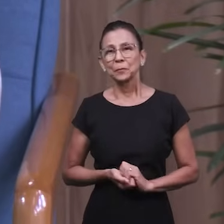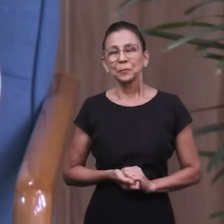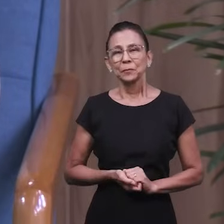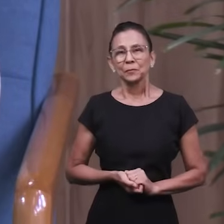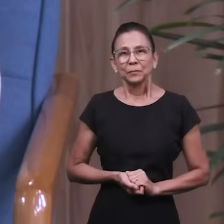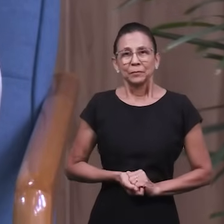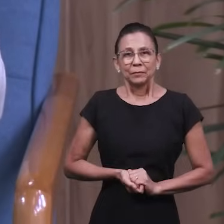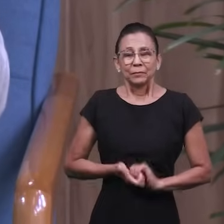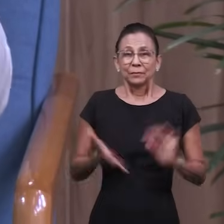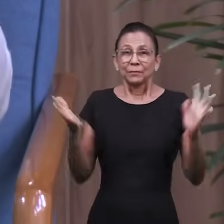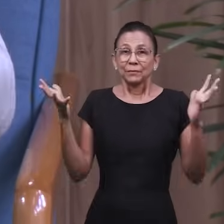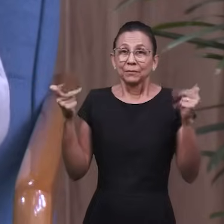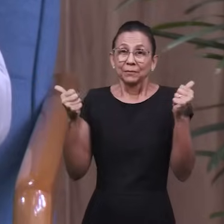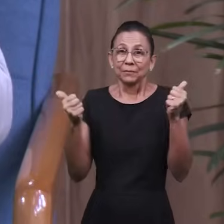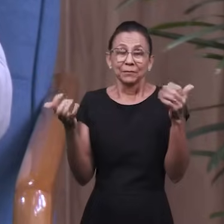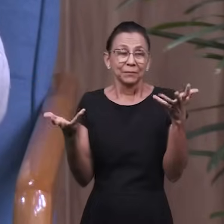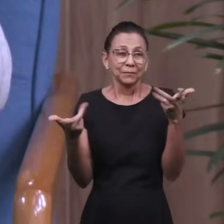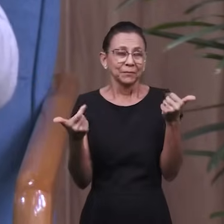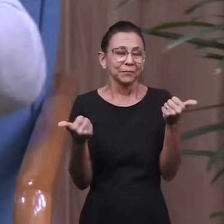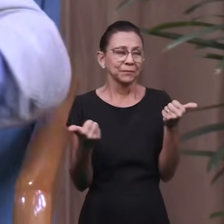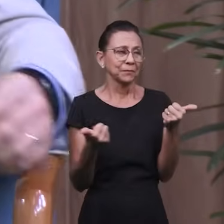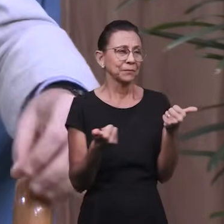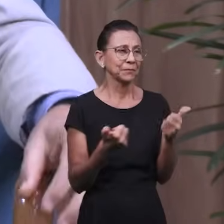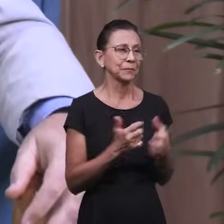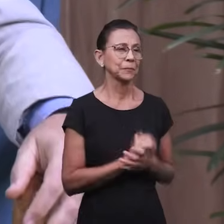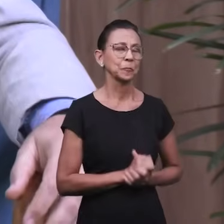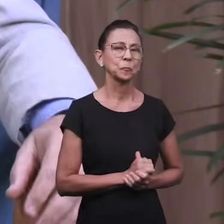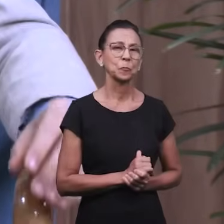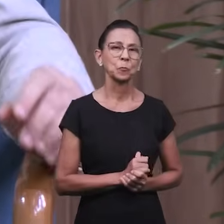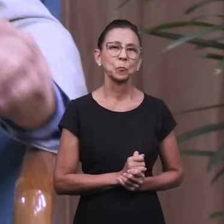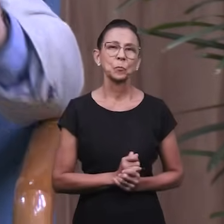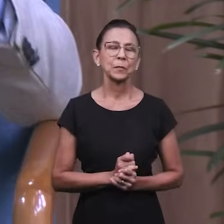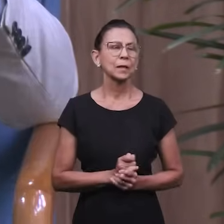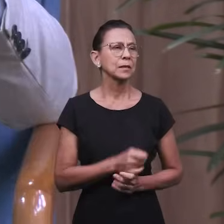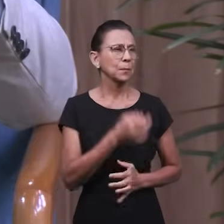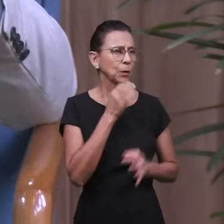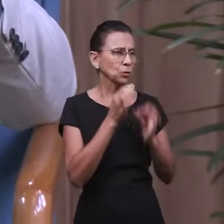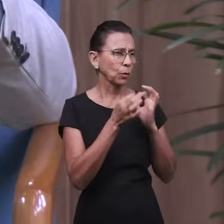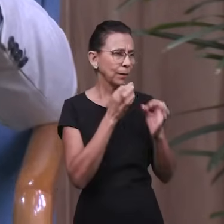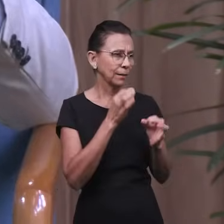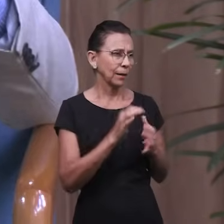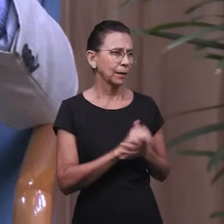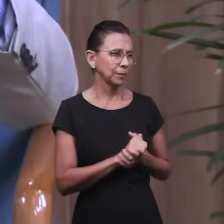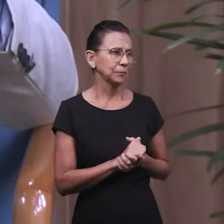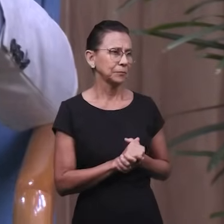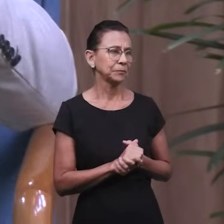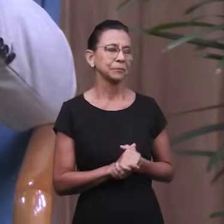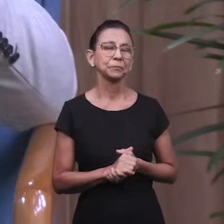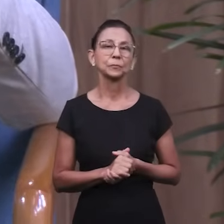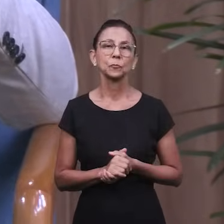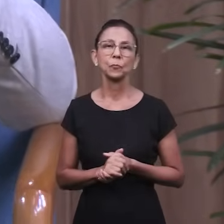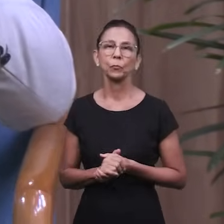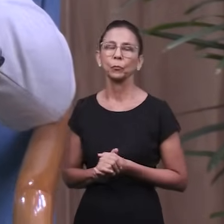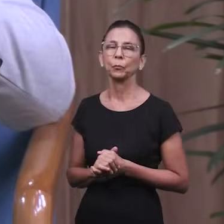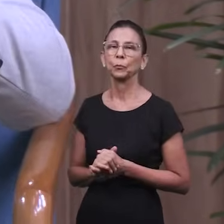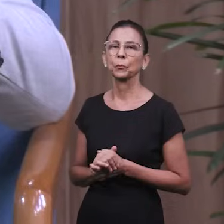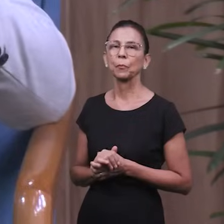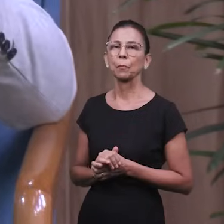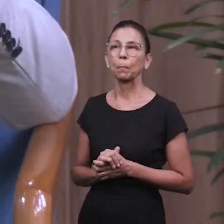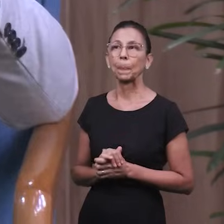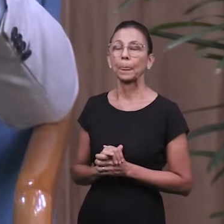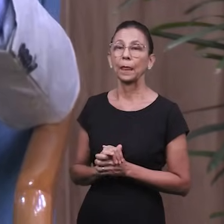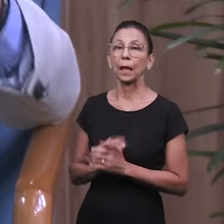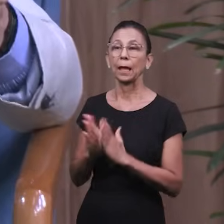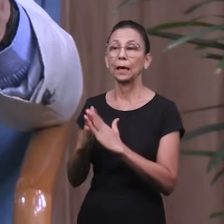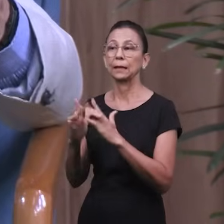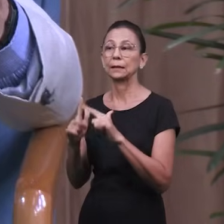Deus. Porque é algo de tão maravilhoso. Eu queria que você falasse um pouquinho sobre isso, porque é a sequência, né? As bodas do Cordeiro, que você vê a igreja